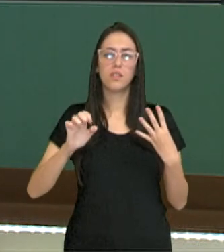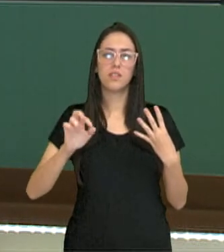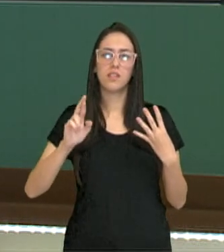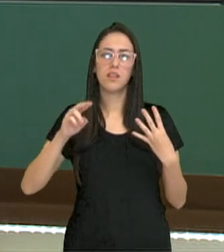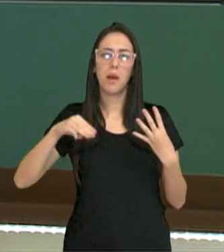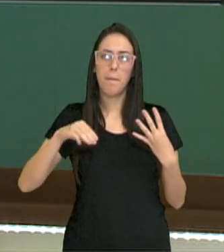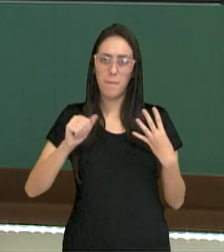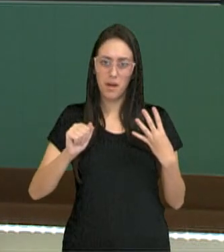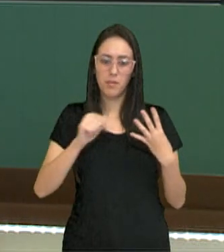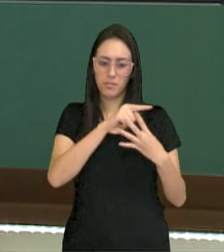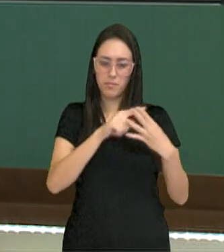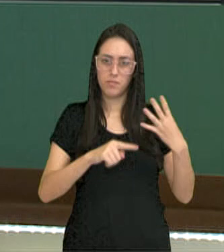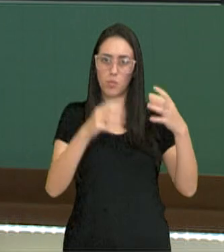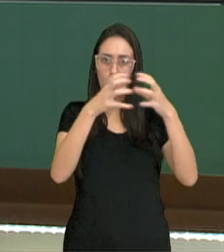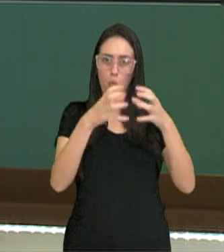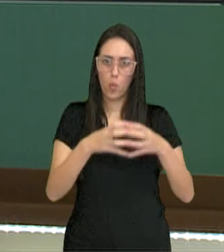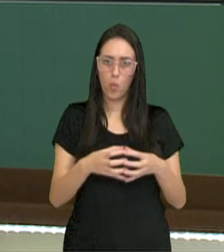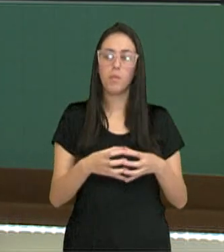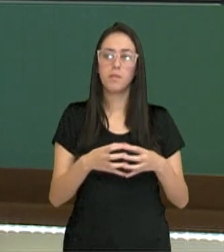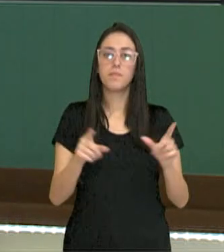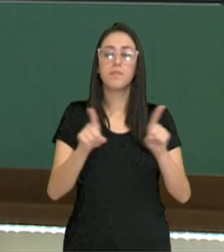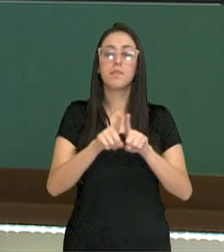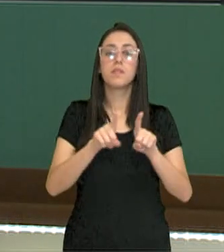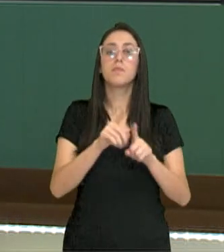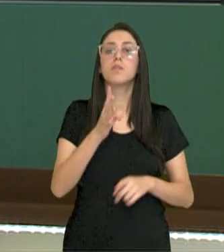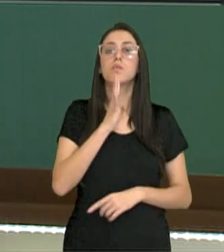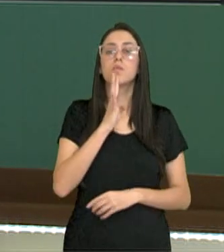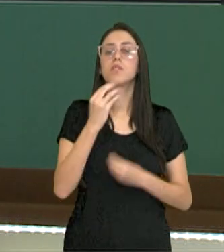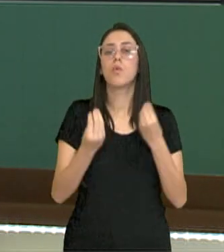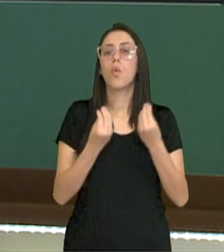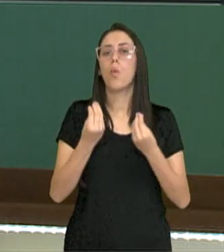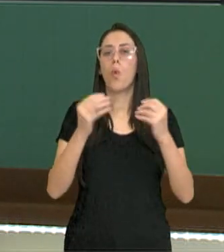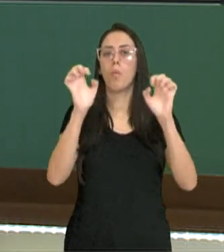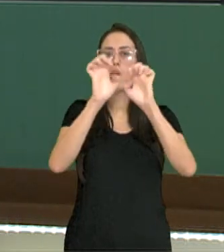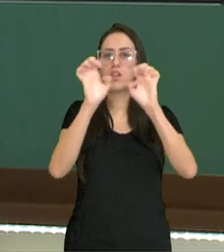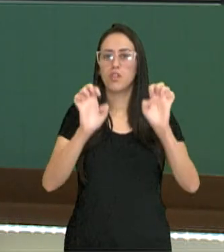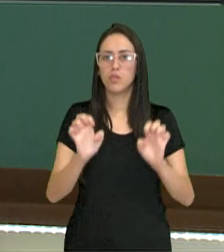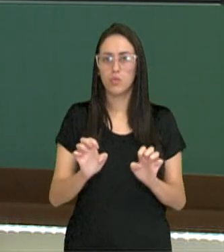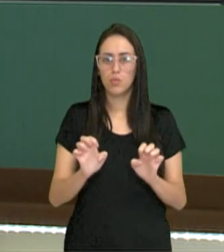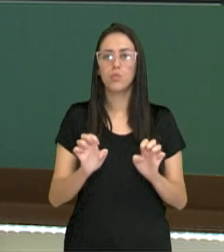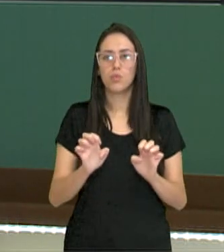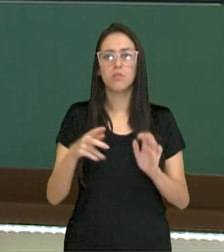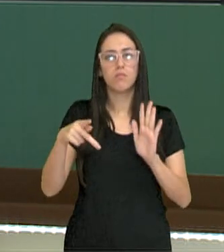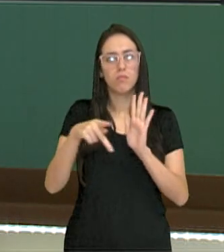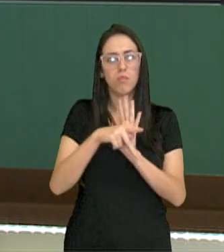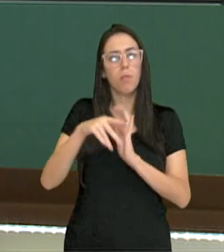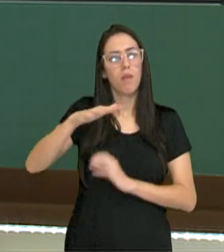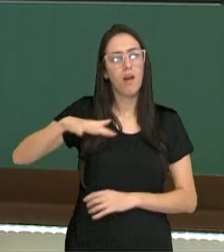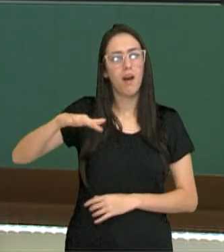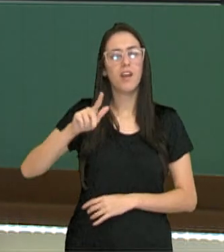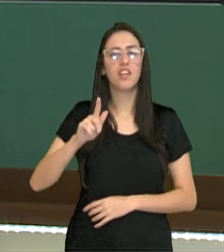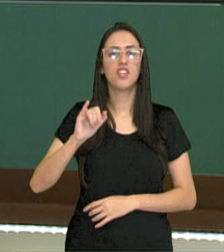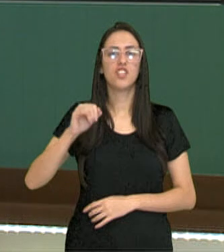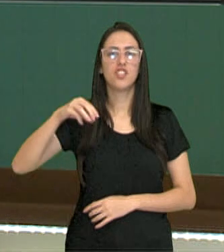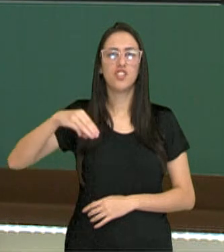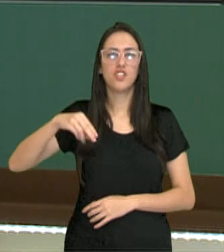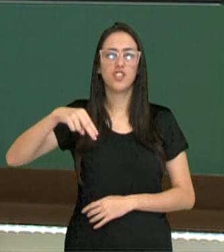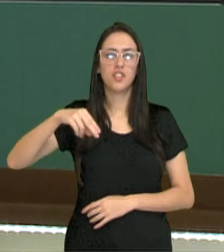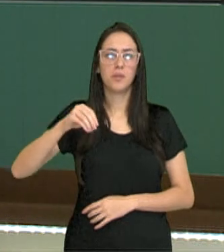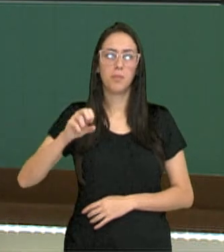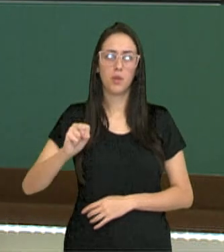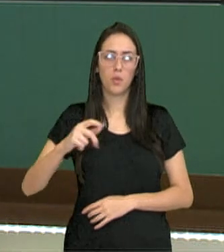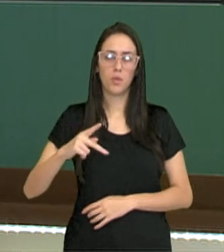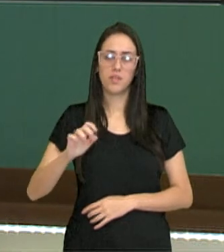Outro objetivo é conhecer as estruturas que compõem as gimnospermas, percebendo que esses